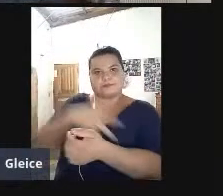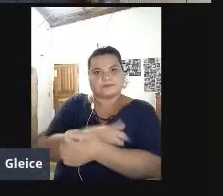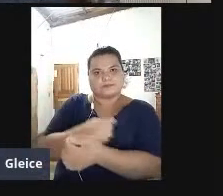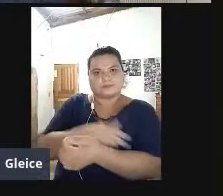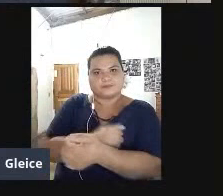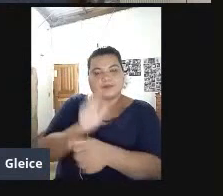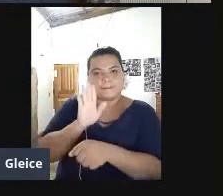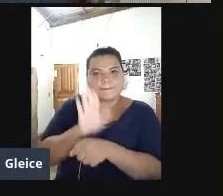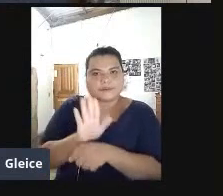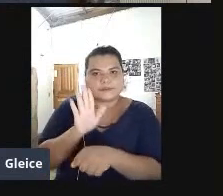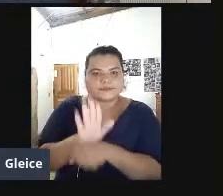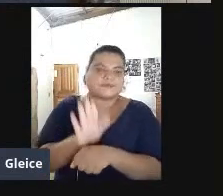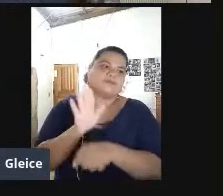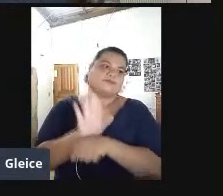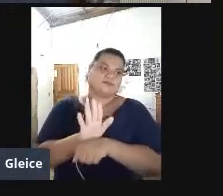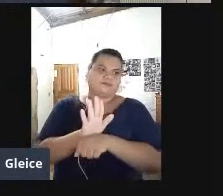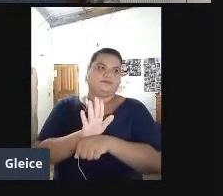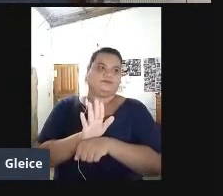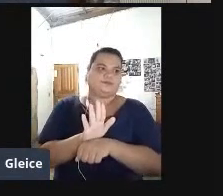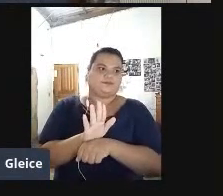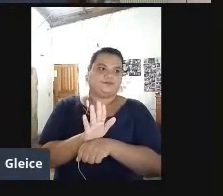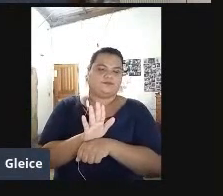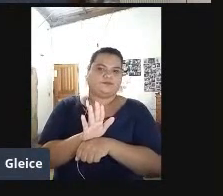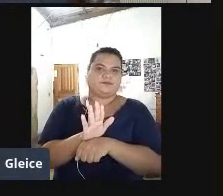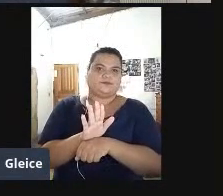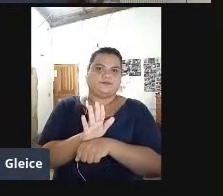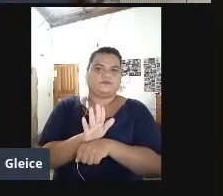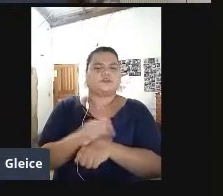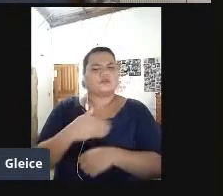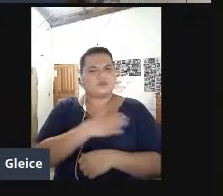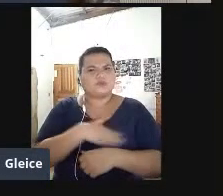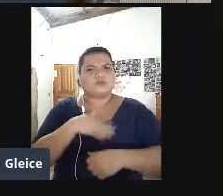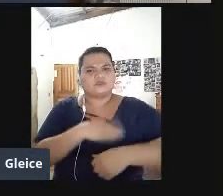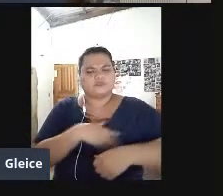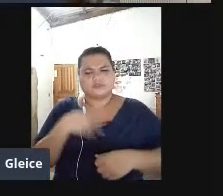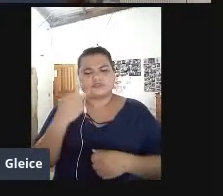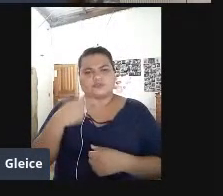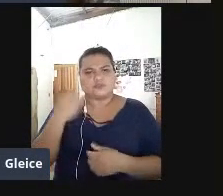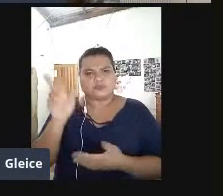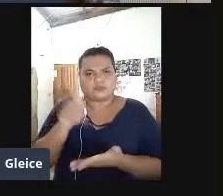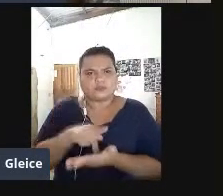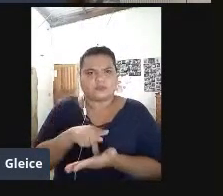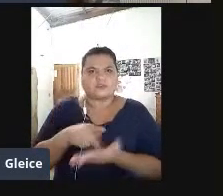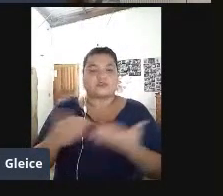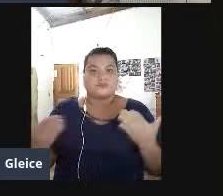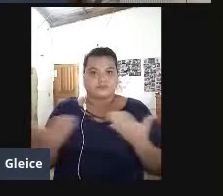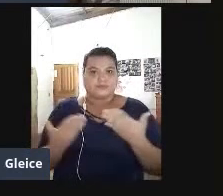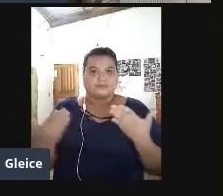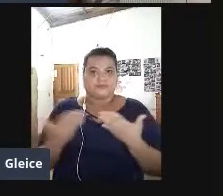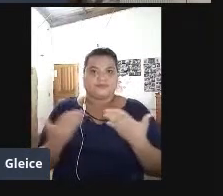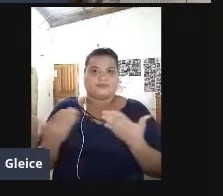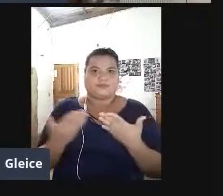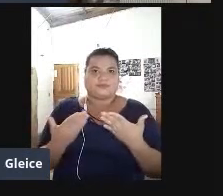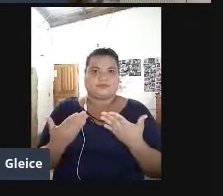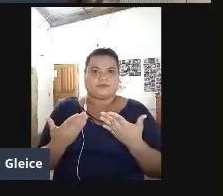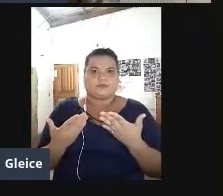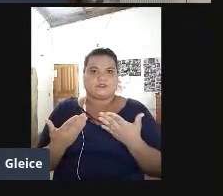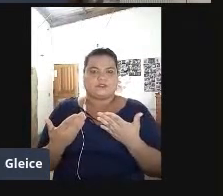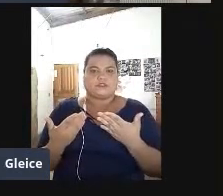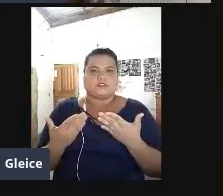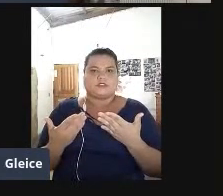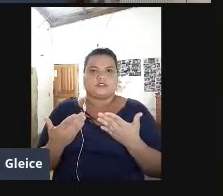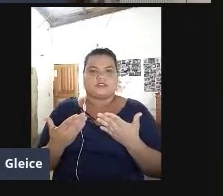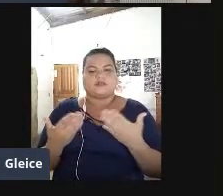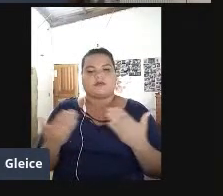Eu tenho muita estima em dizer que hoje a nossa taxa de adequação de infusão, tanto